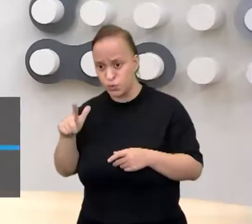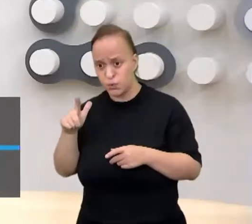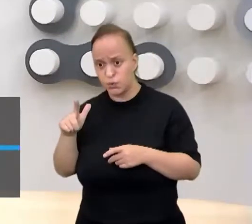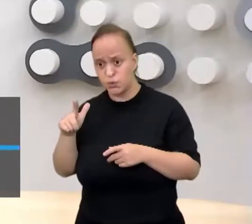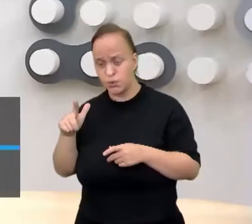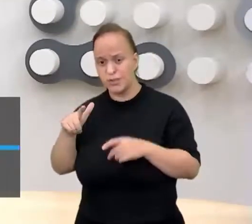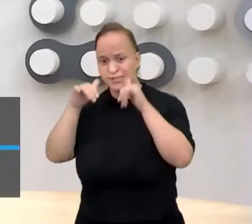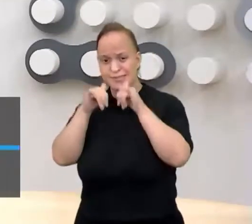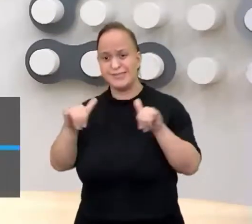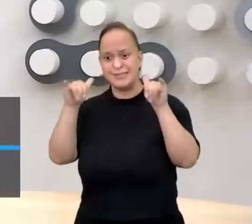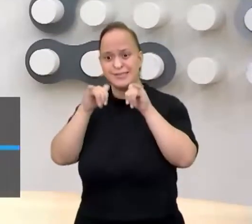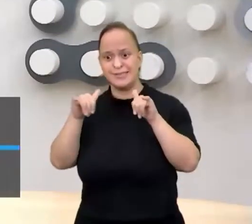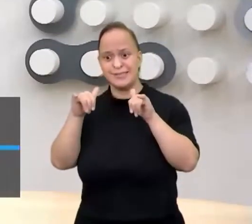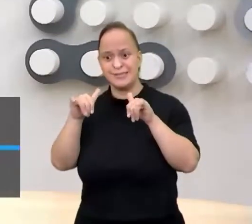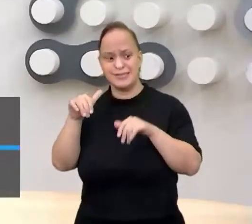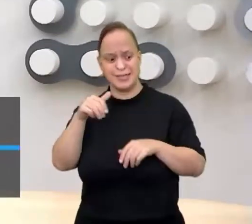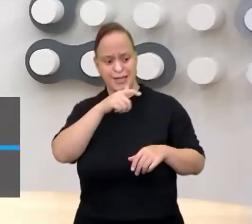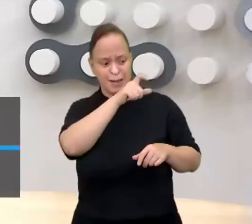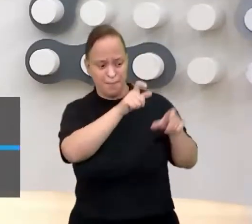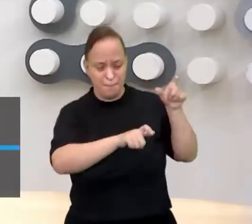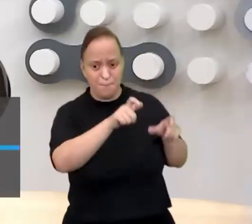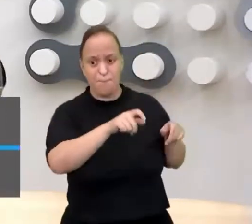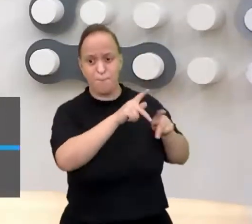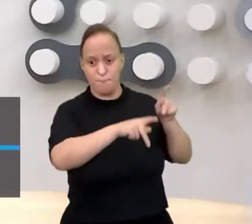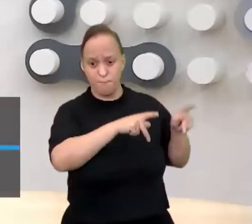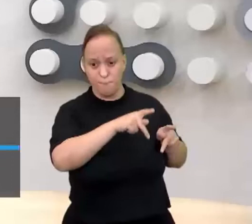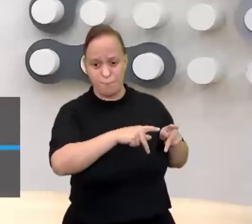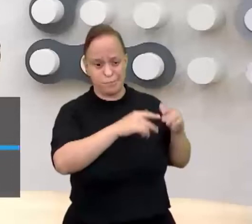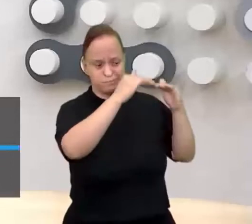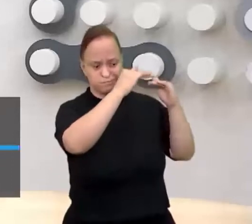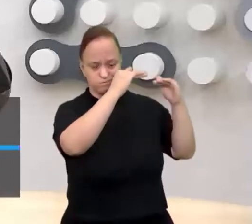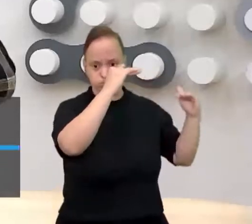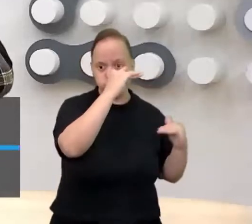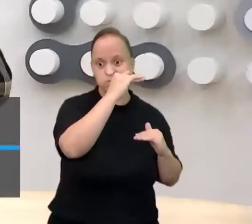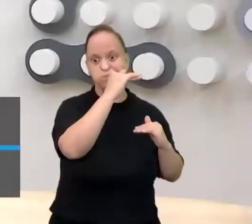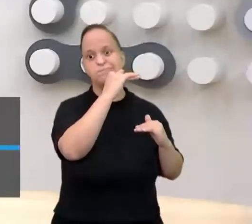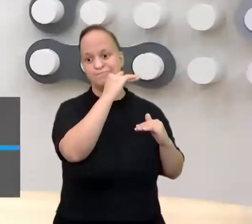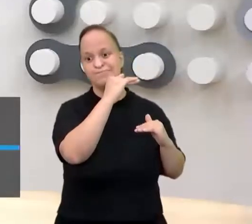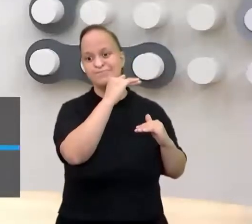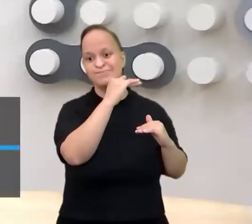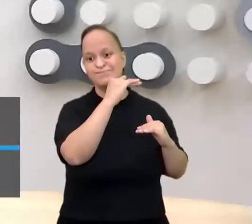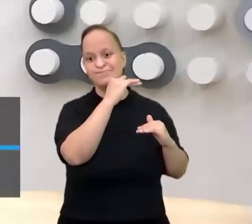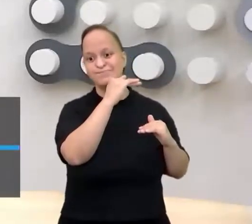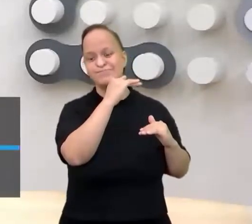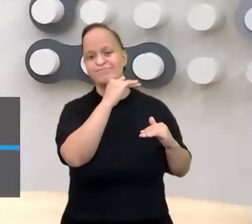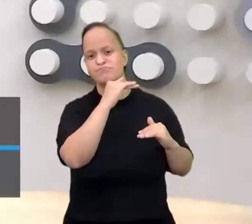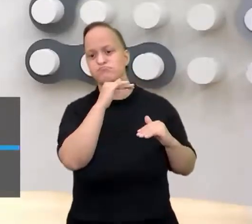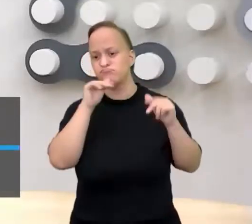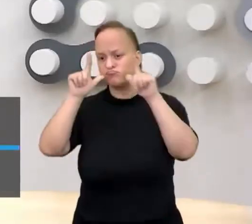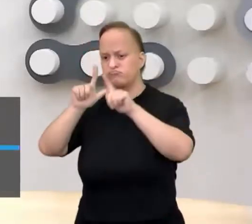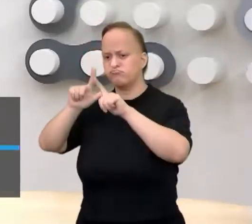você dizer que eles eram inferiores. Então, eles colocaram, né, separaram pavilhões, onde eles